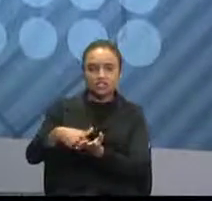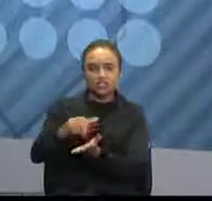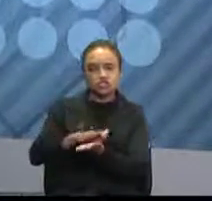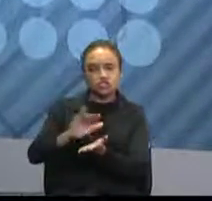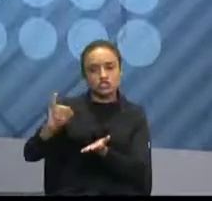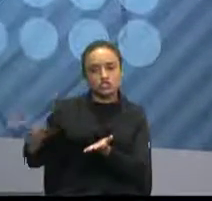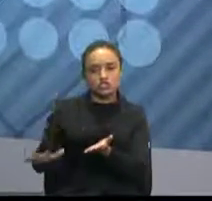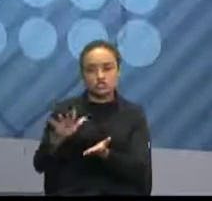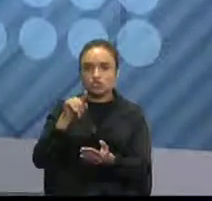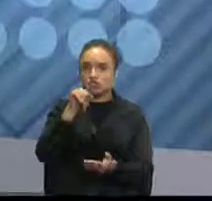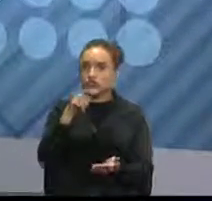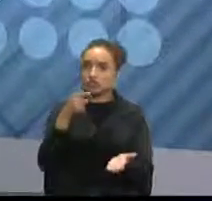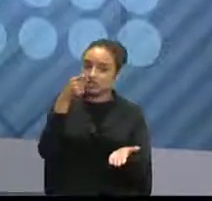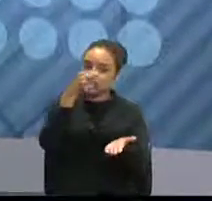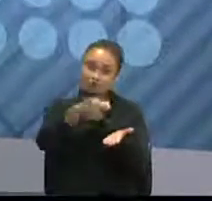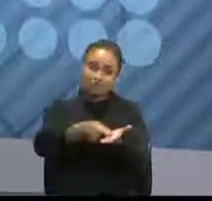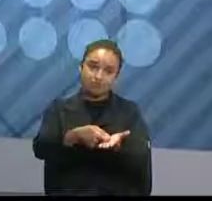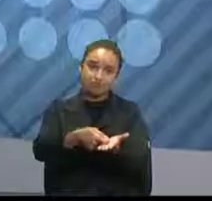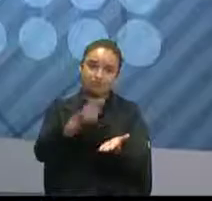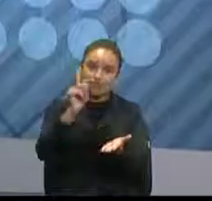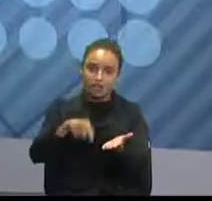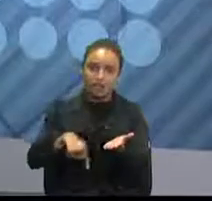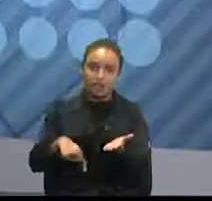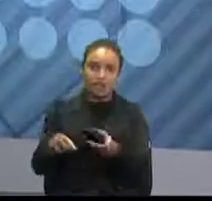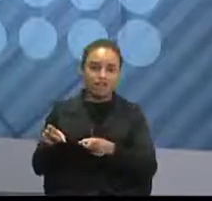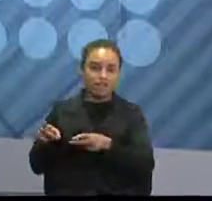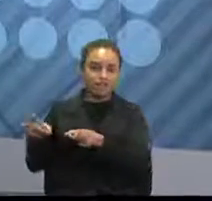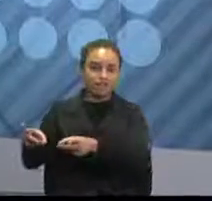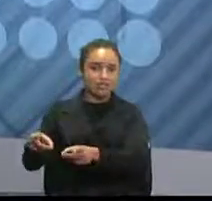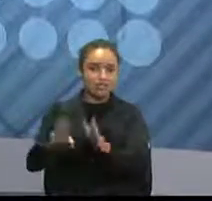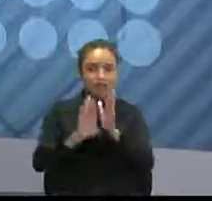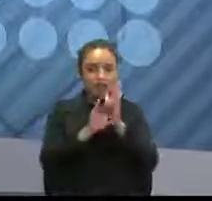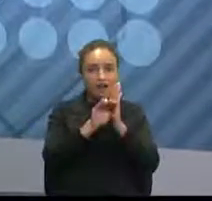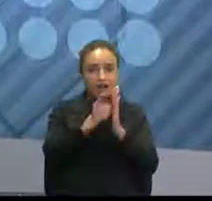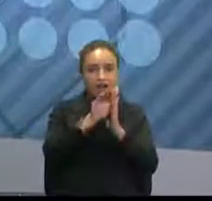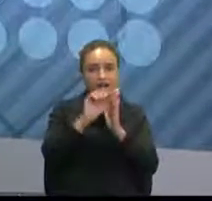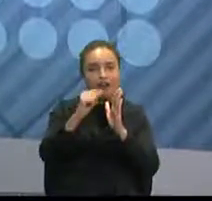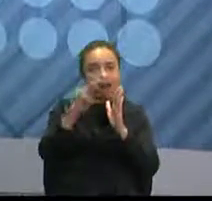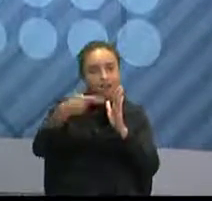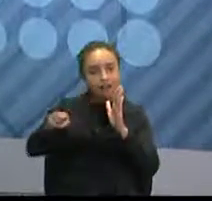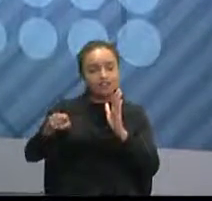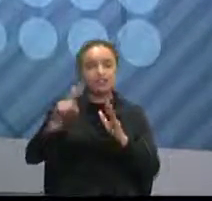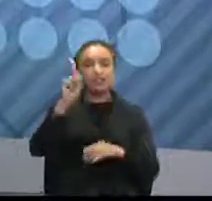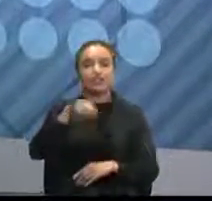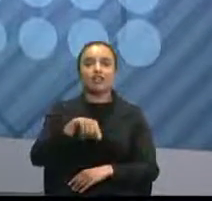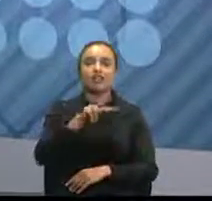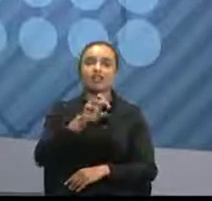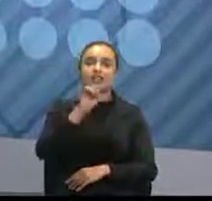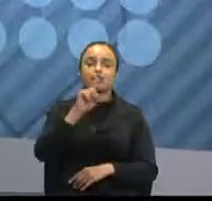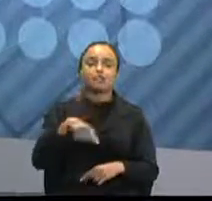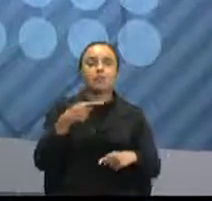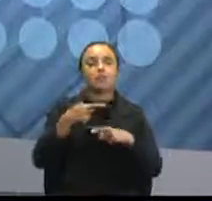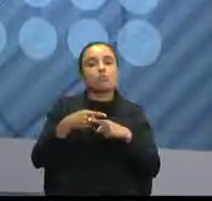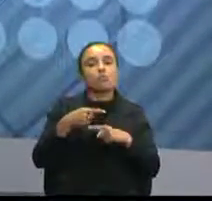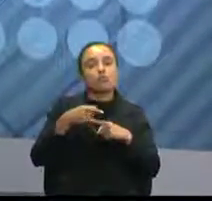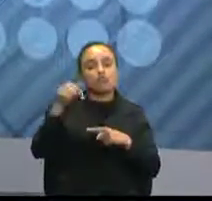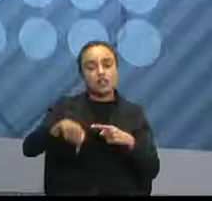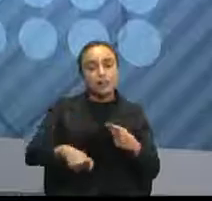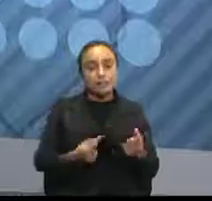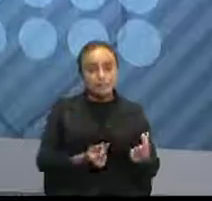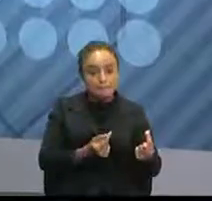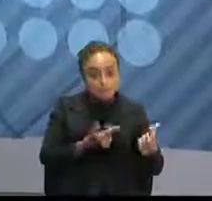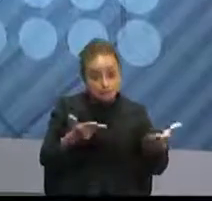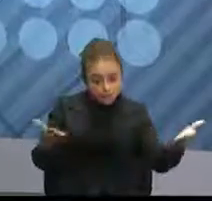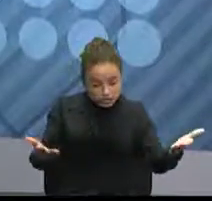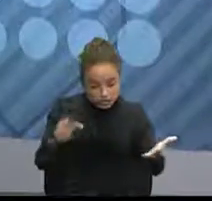contrato eu vou lá conta saiu no lucro já que a ação já está valendo a 30 porque o preço pré fixado hoje contrato por esse